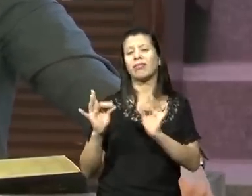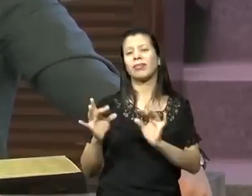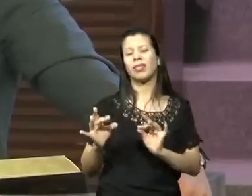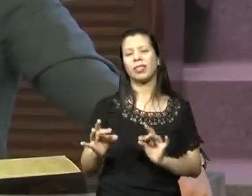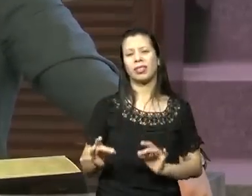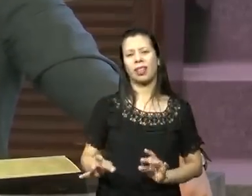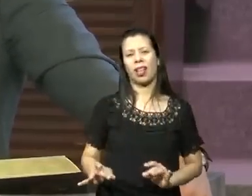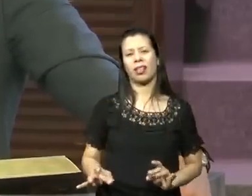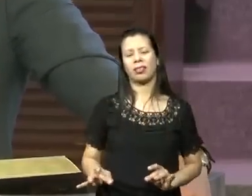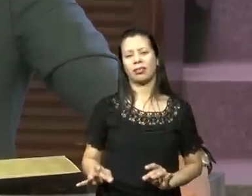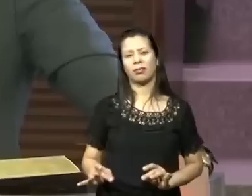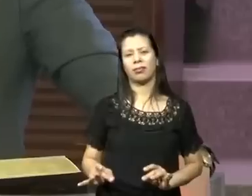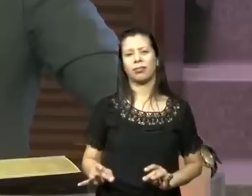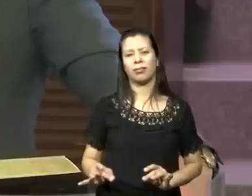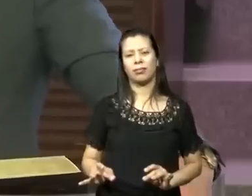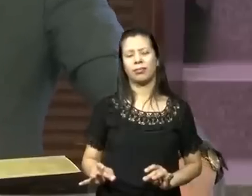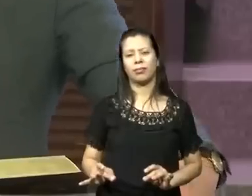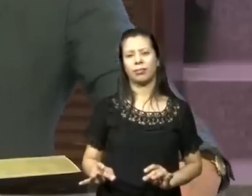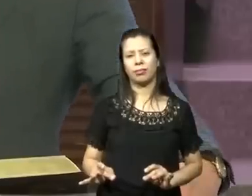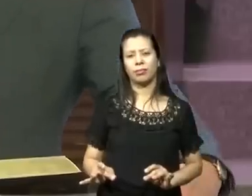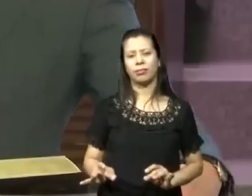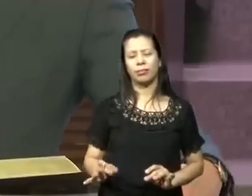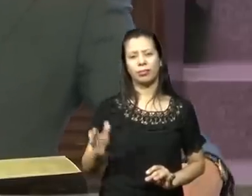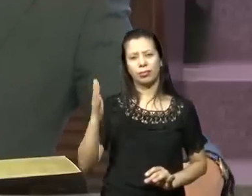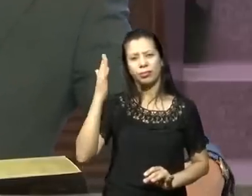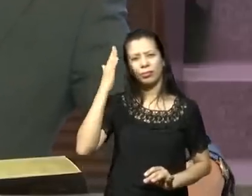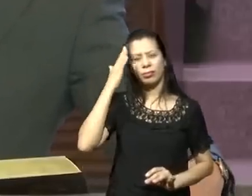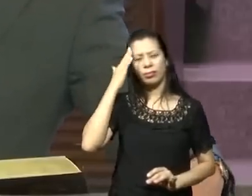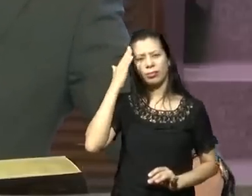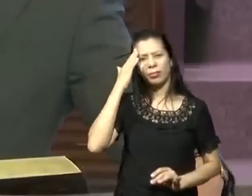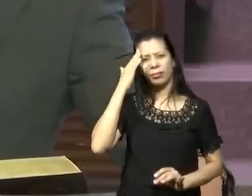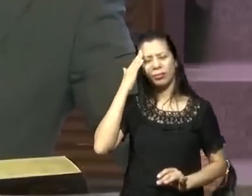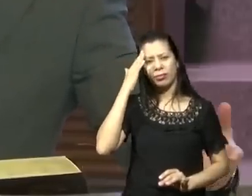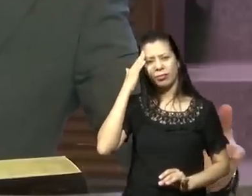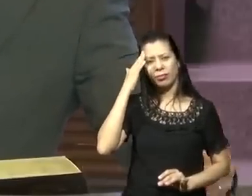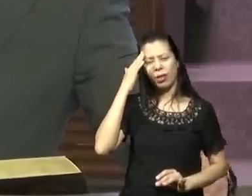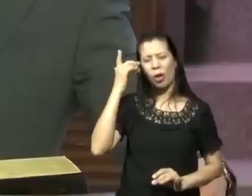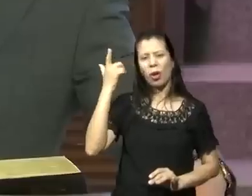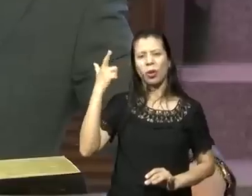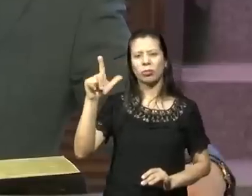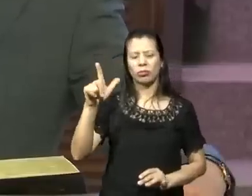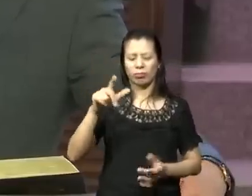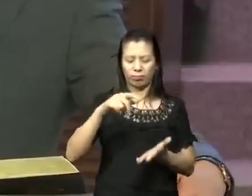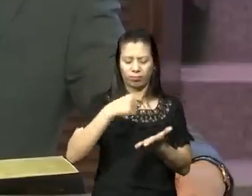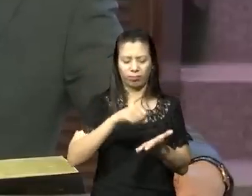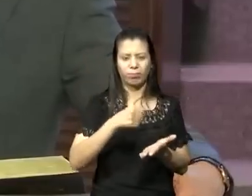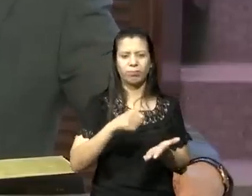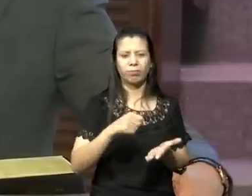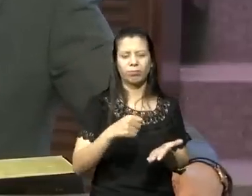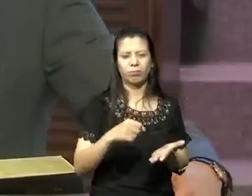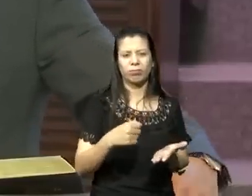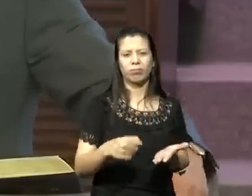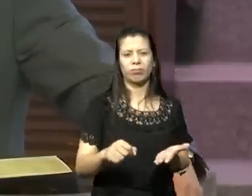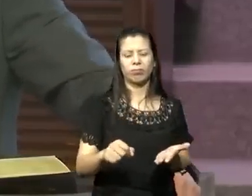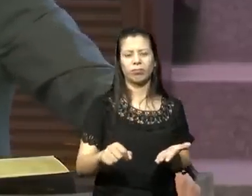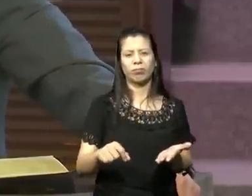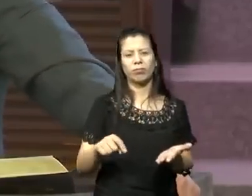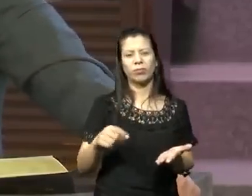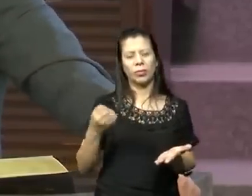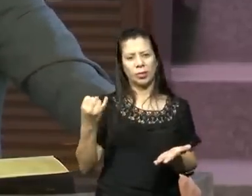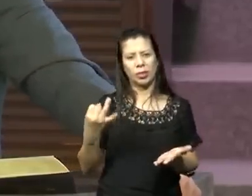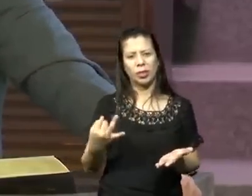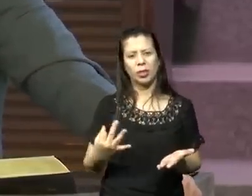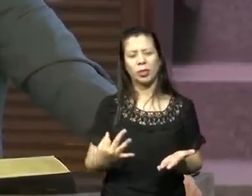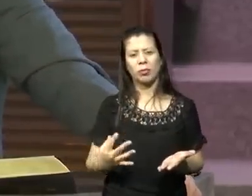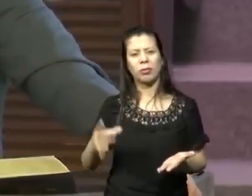comentário bíblico o homem virgem um grande comentarista também mais homilético Ele disse que Jeová